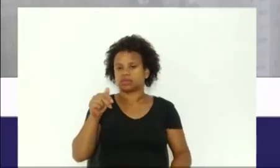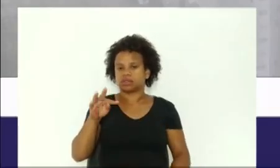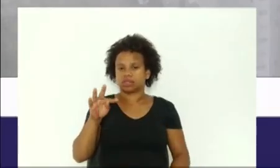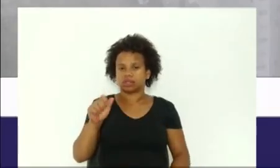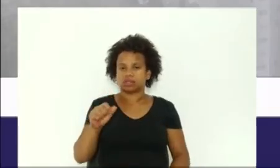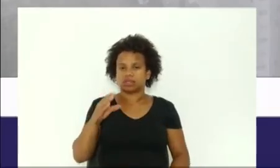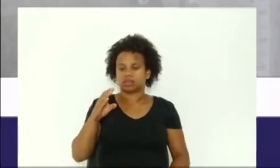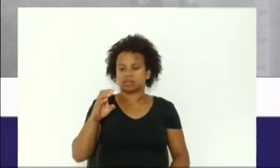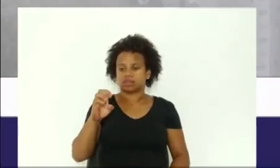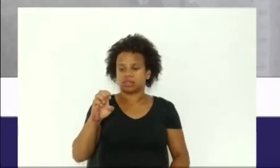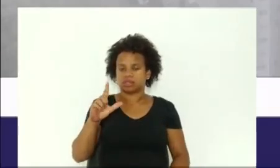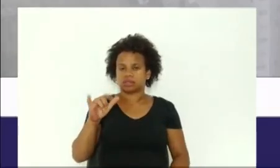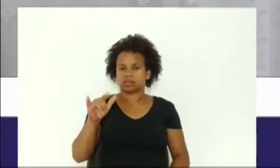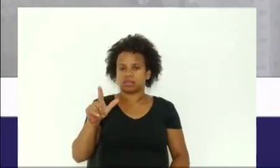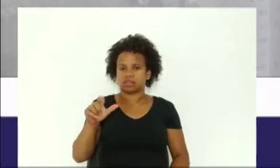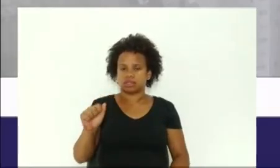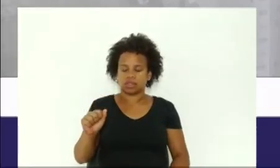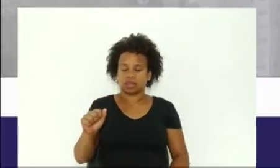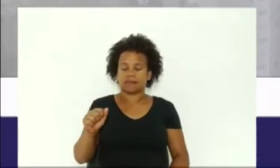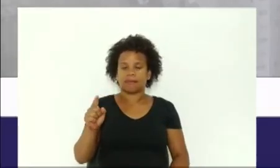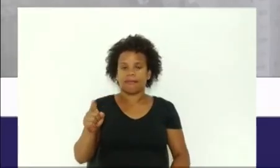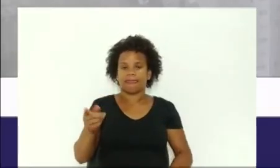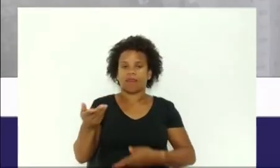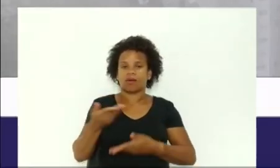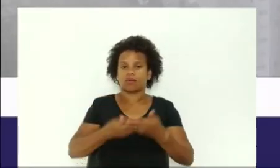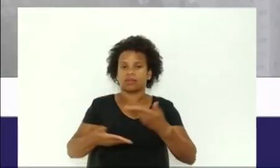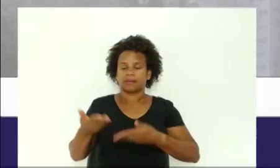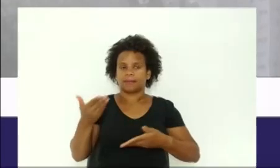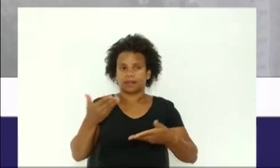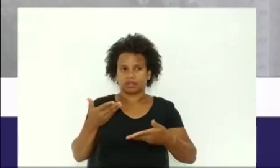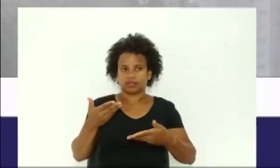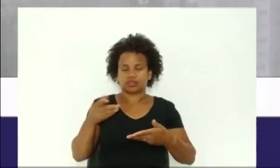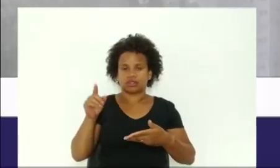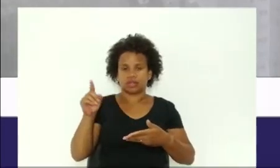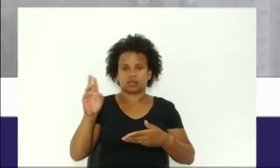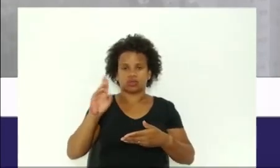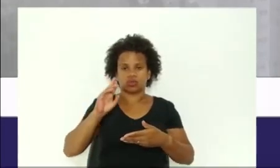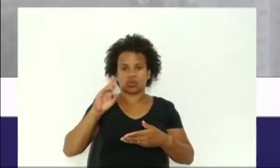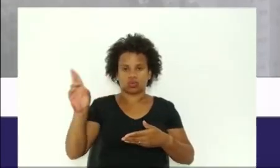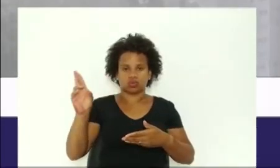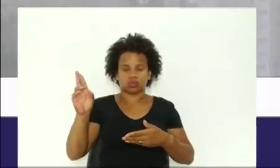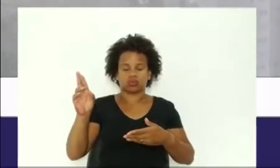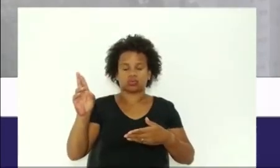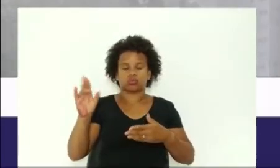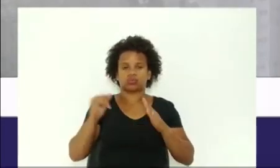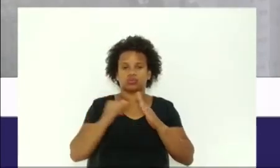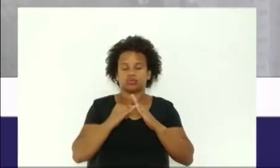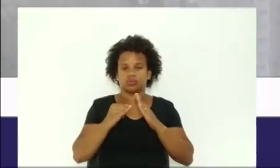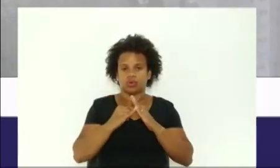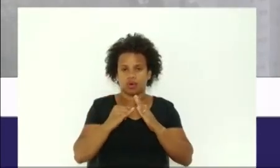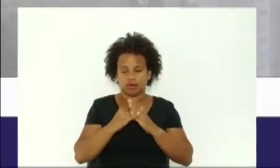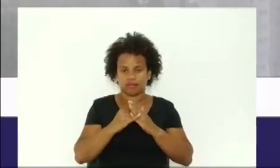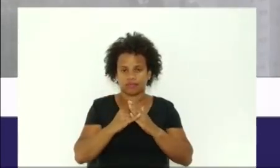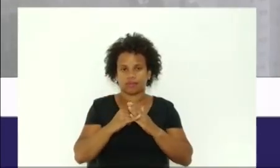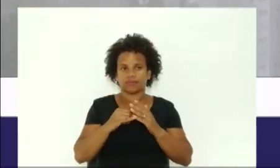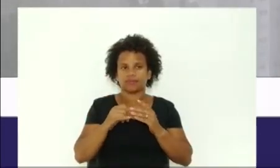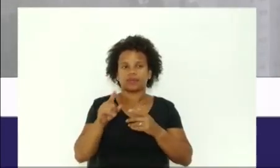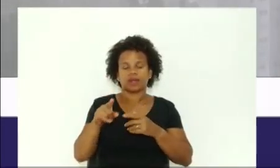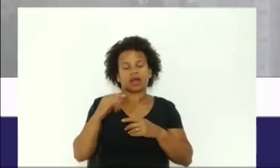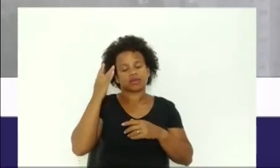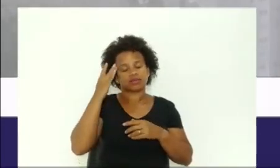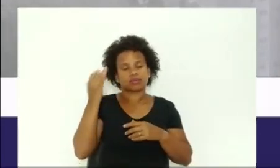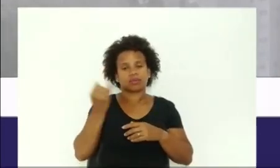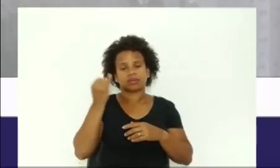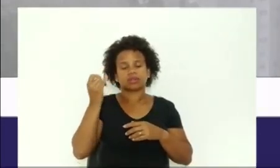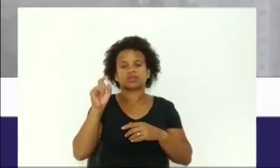dono do imóvel ele coloca, e a gente entende como bastante pertinente, é a construção